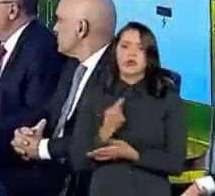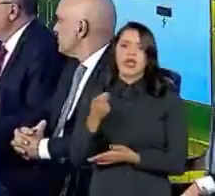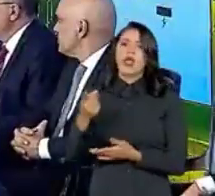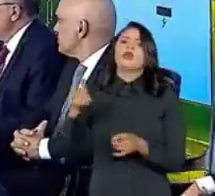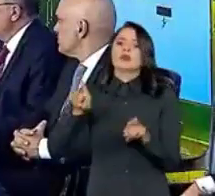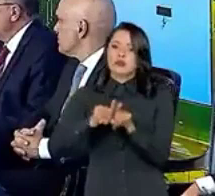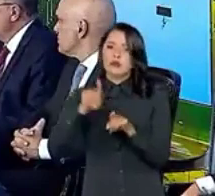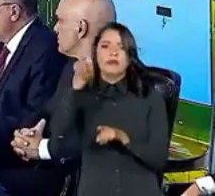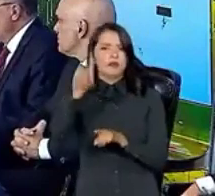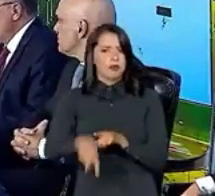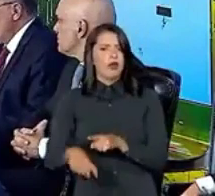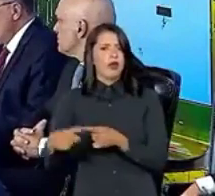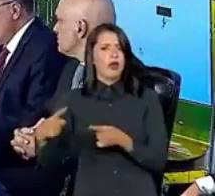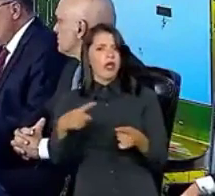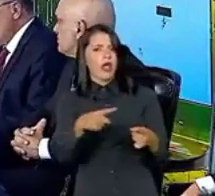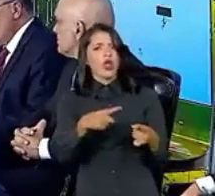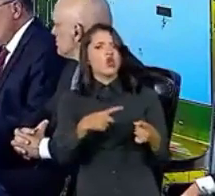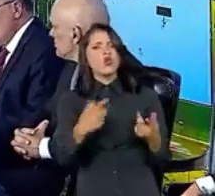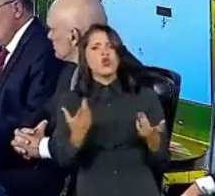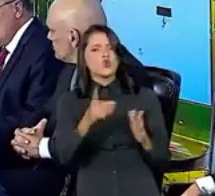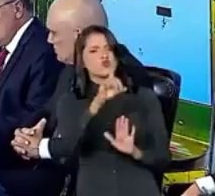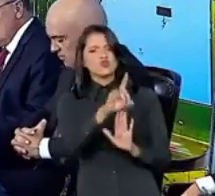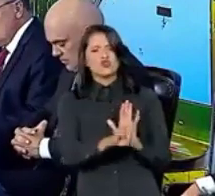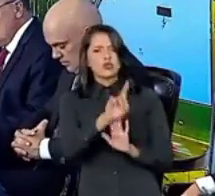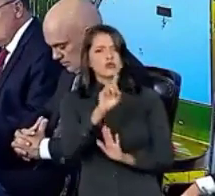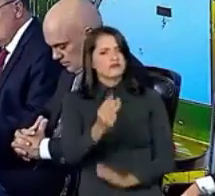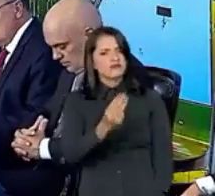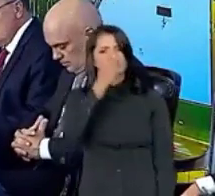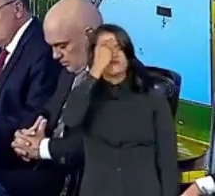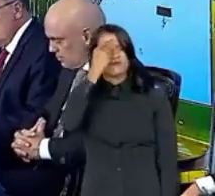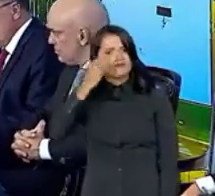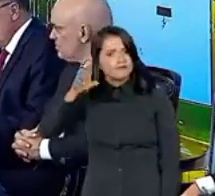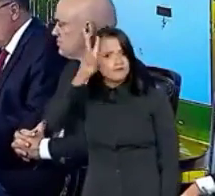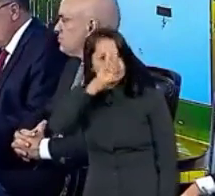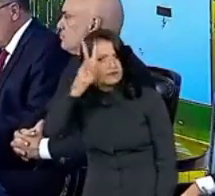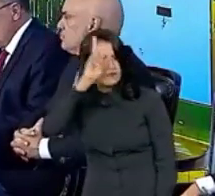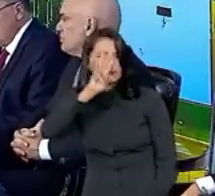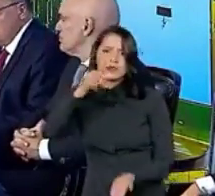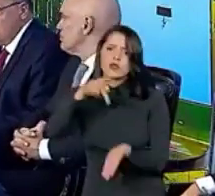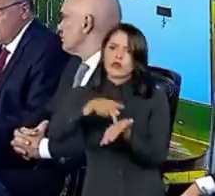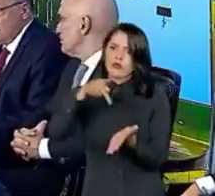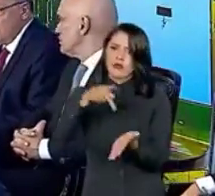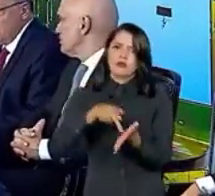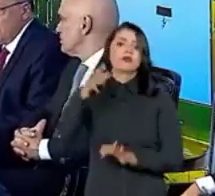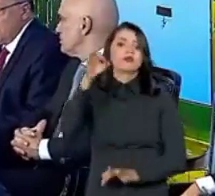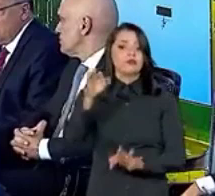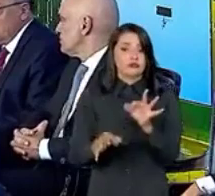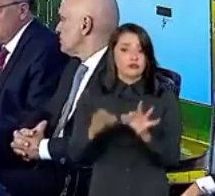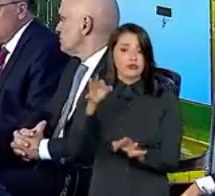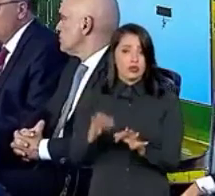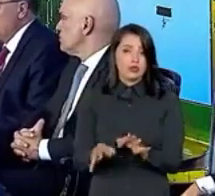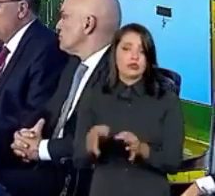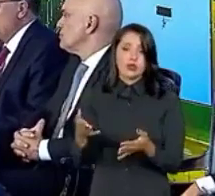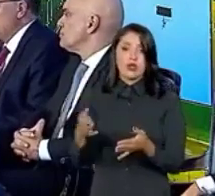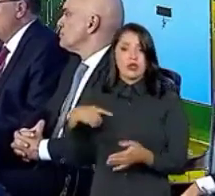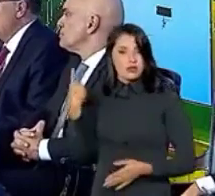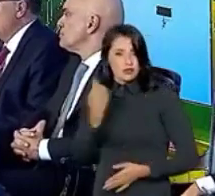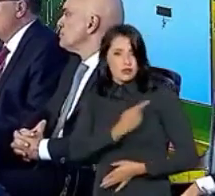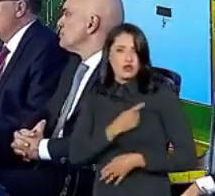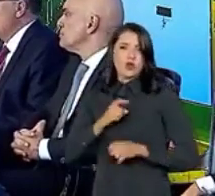afronta ao direito, à memória, à verdade e à justiça. E nossa